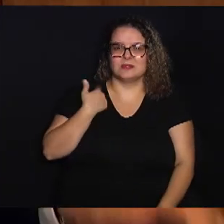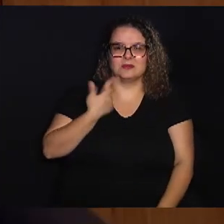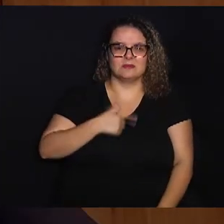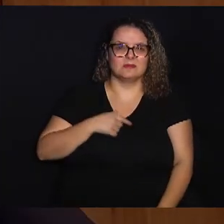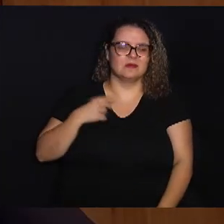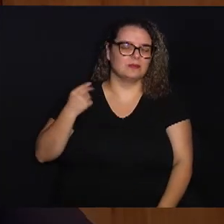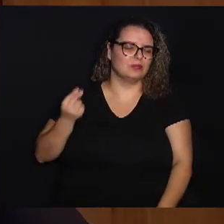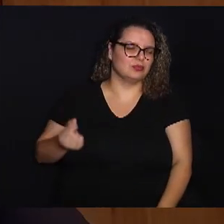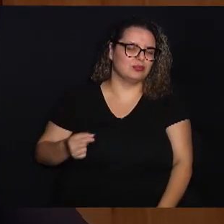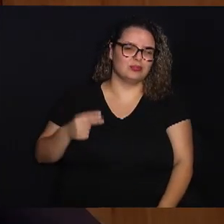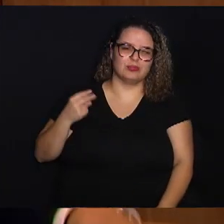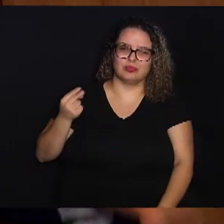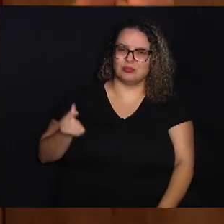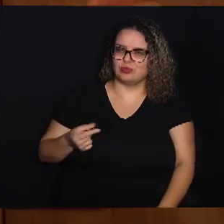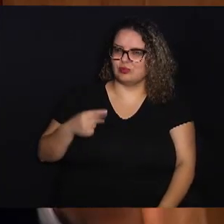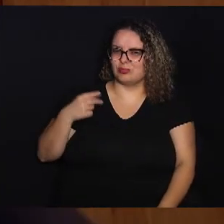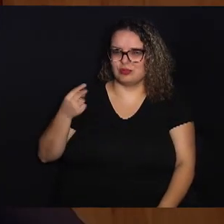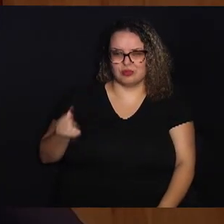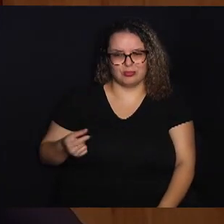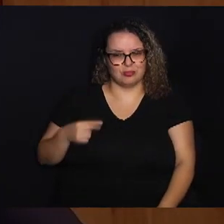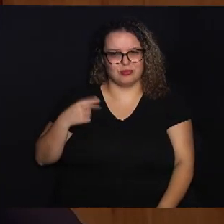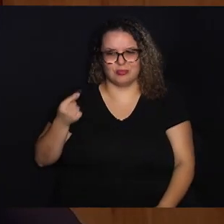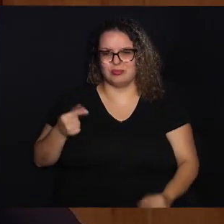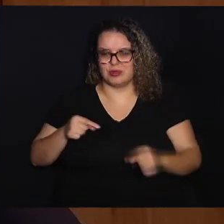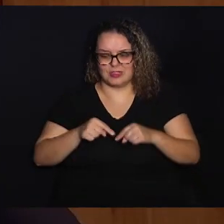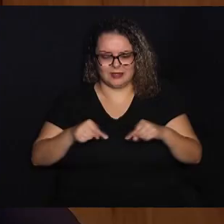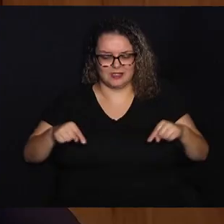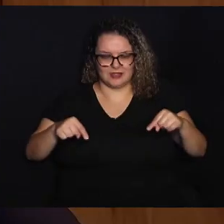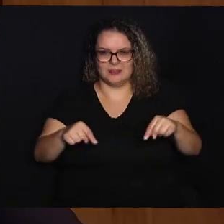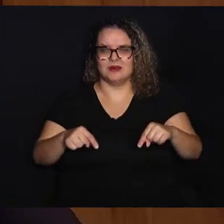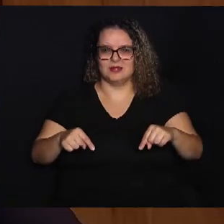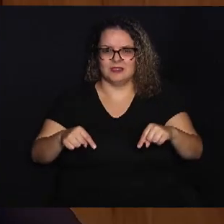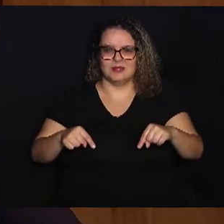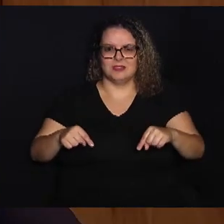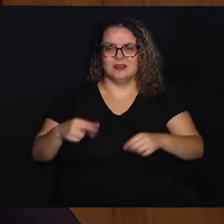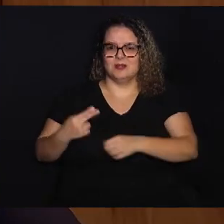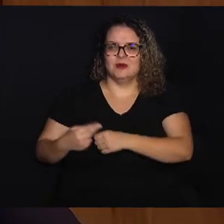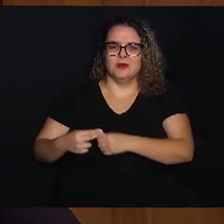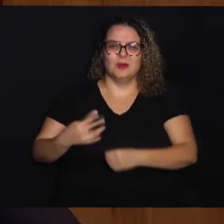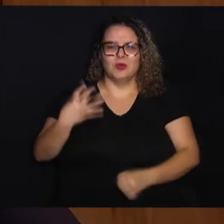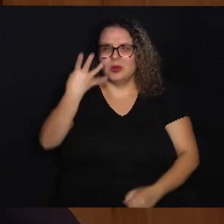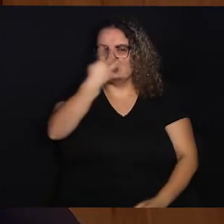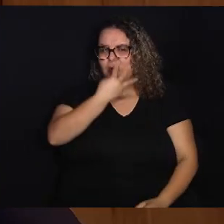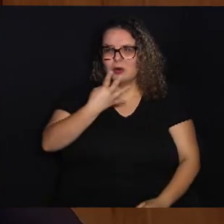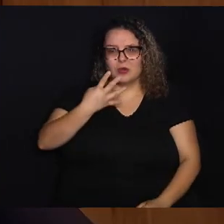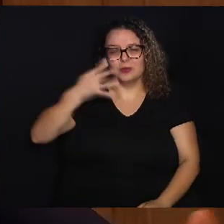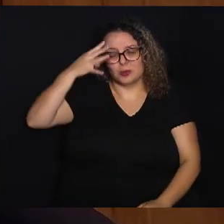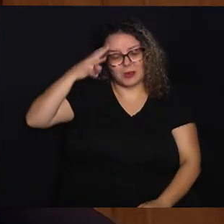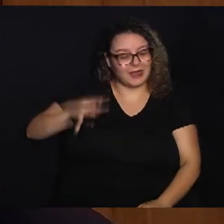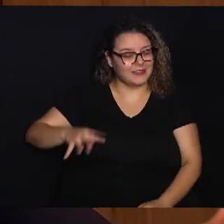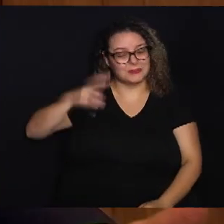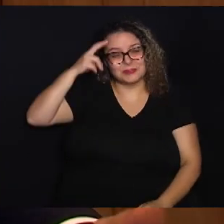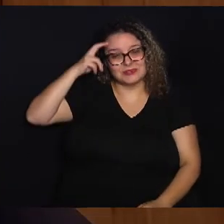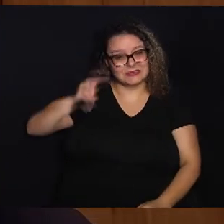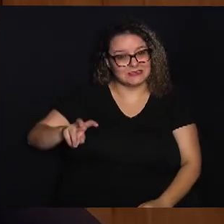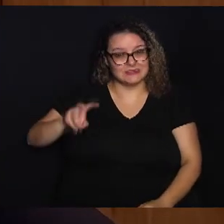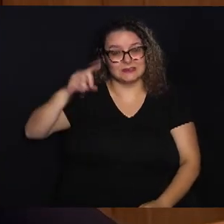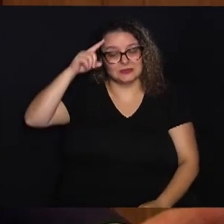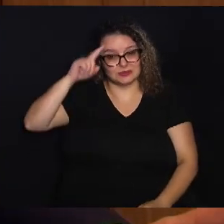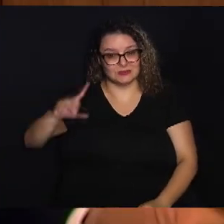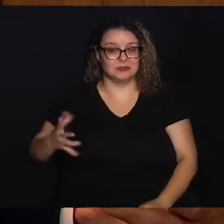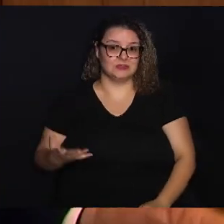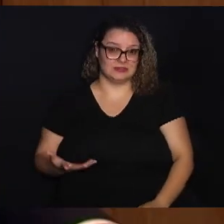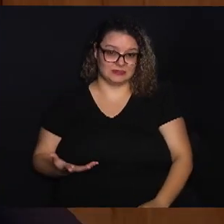ficávamos lá nos salões, nas quadras da Unicamp, por 4, 5 dias. E os candidatos